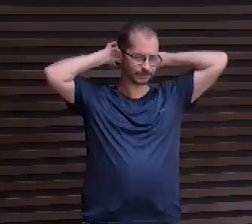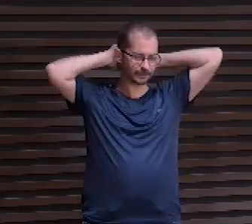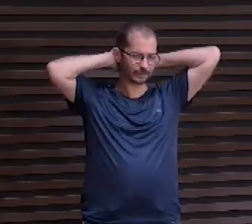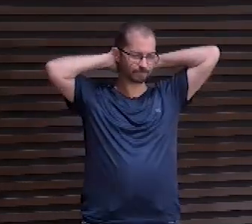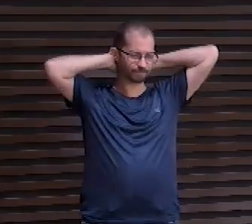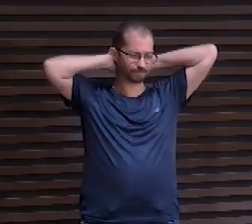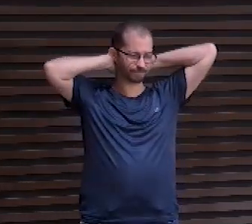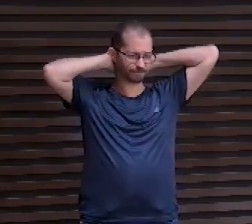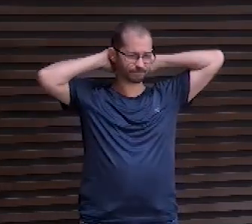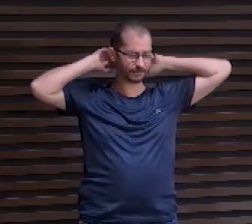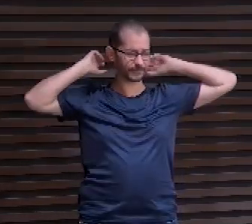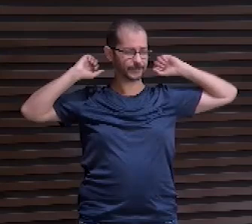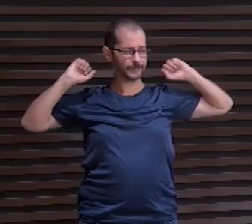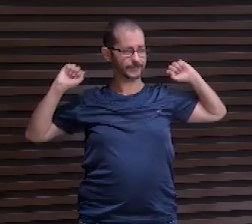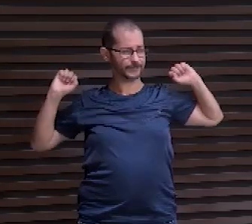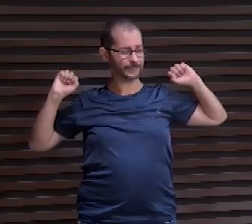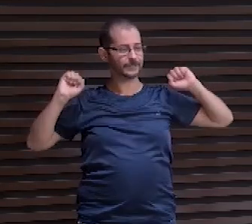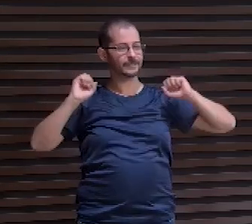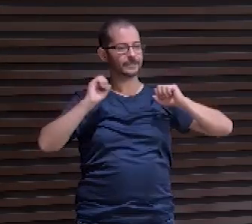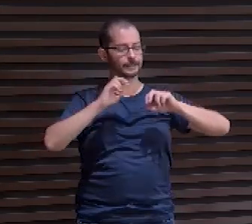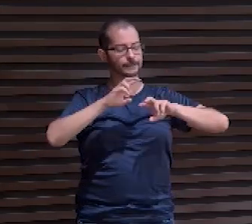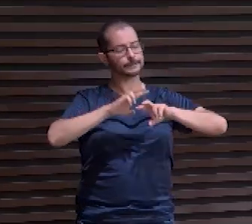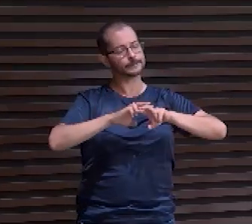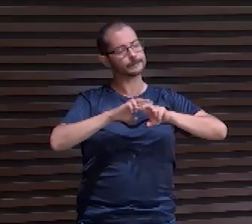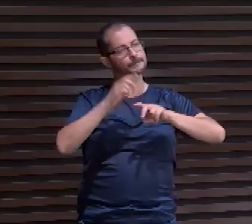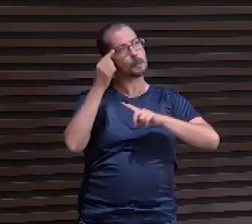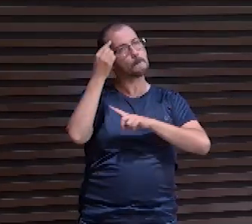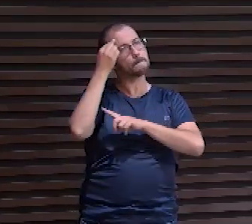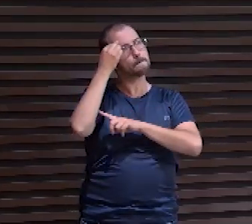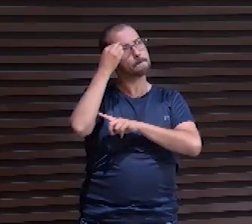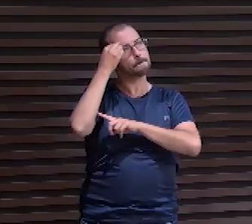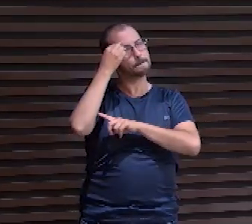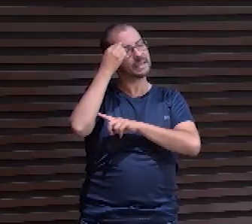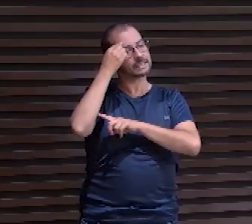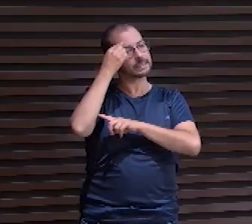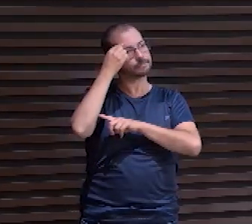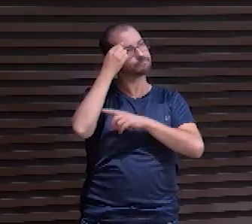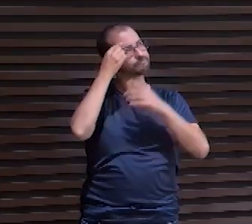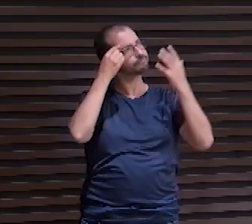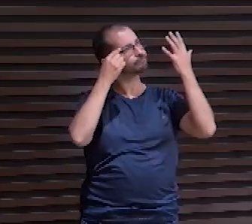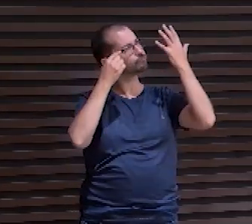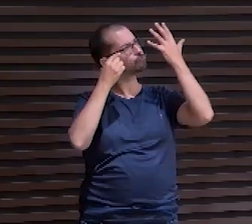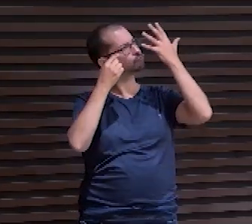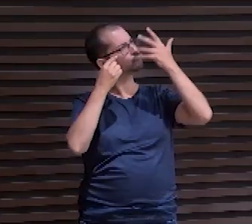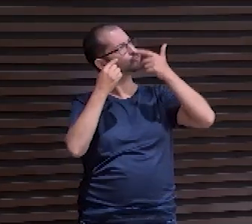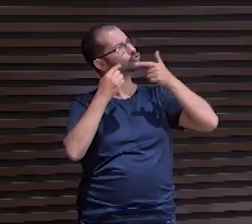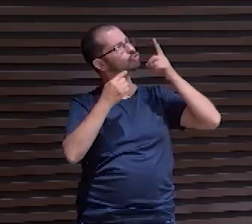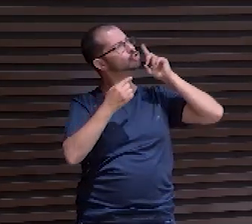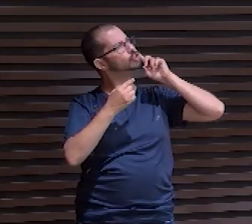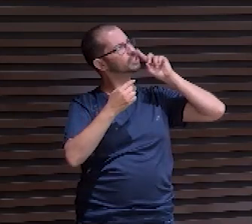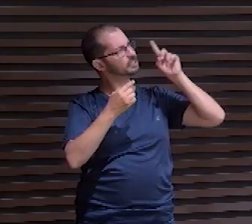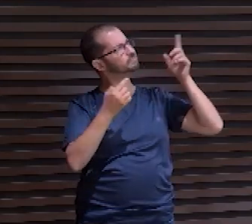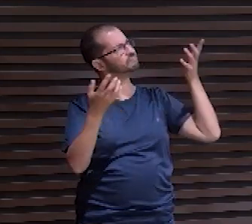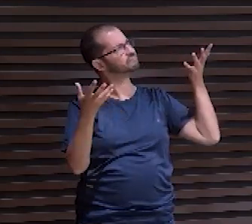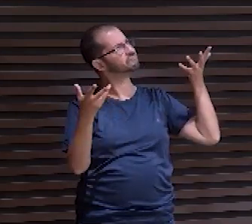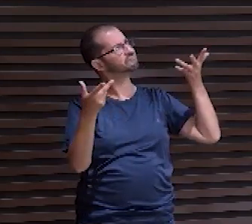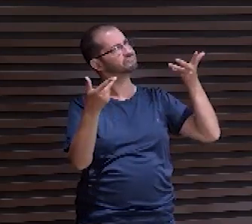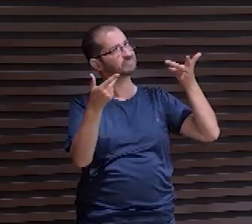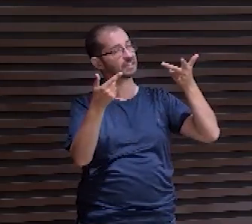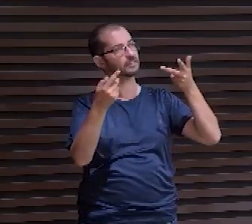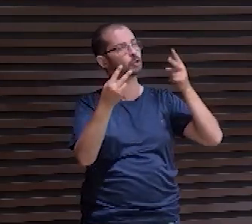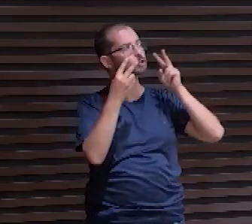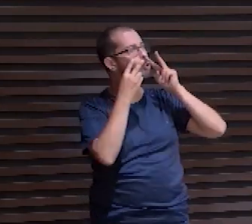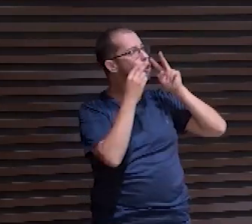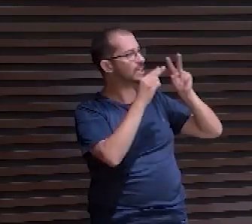Recostei-me para pensar um pouco. Que lindo dia, pensava eu, vislumbrando pela